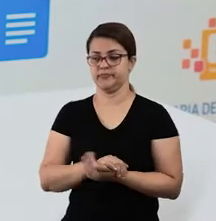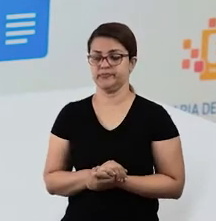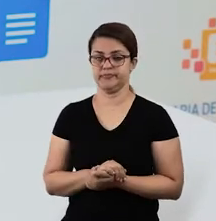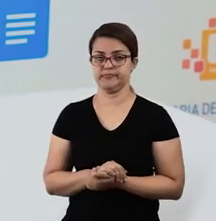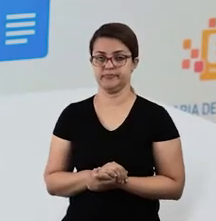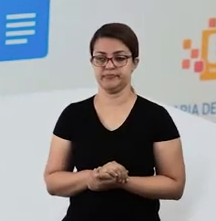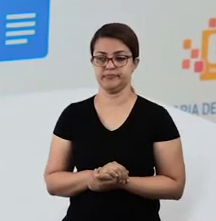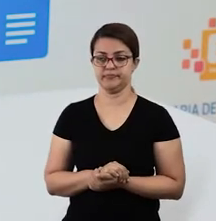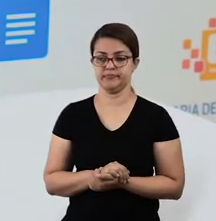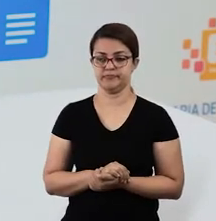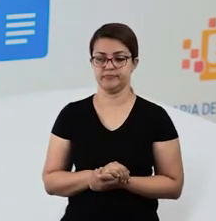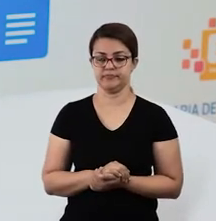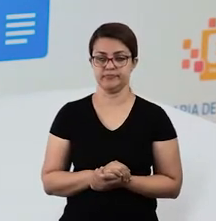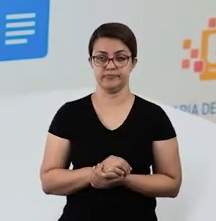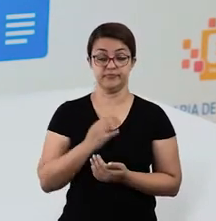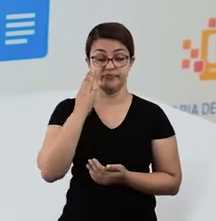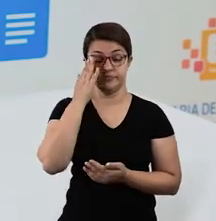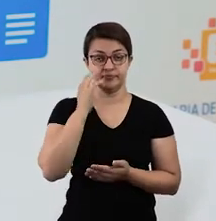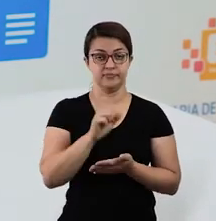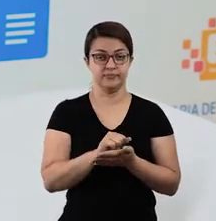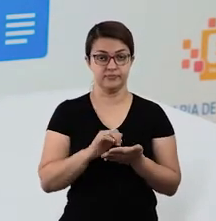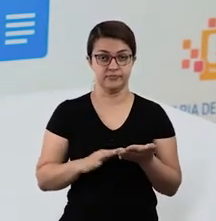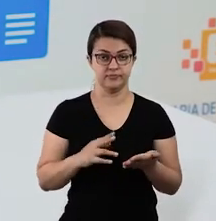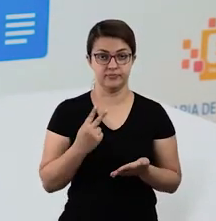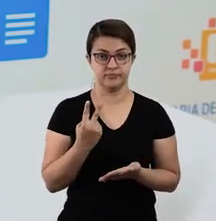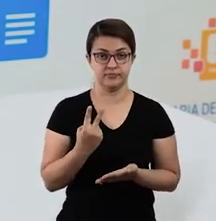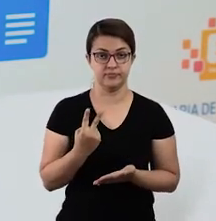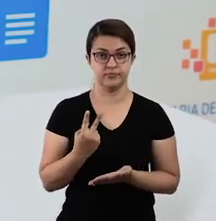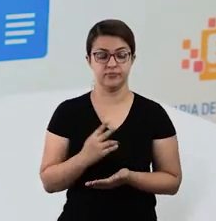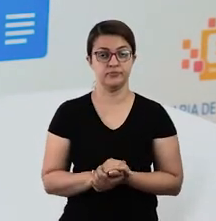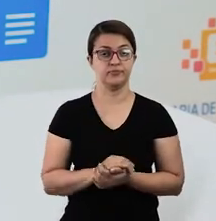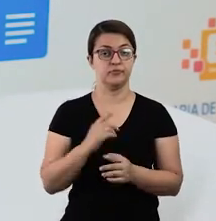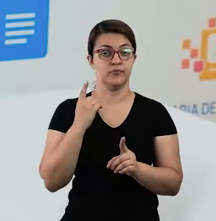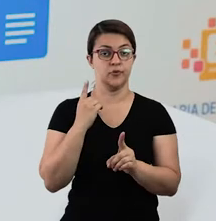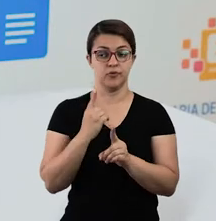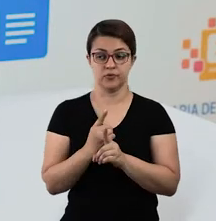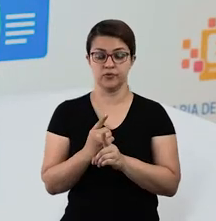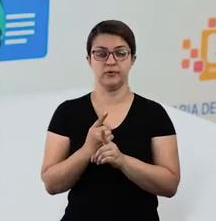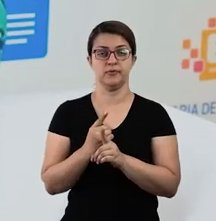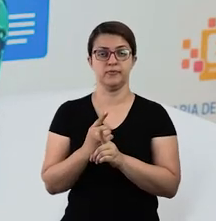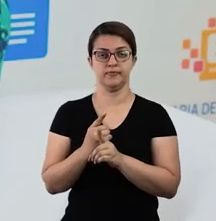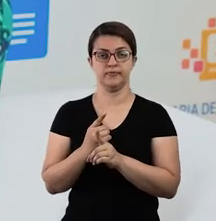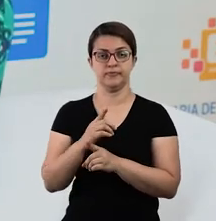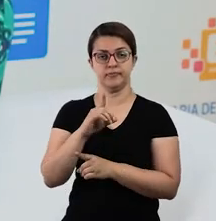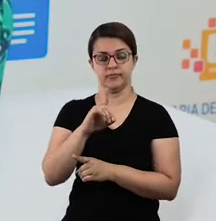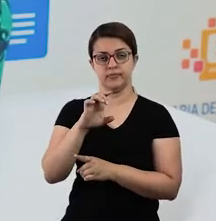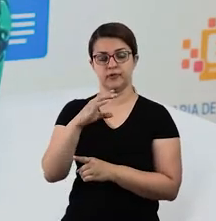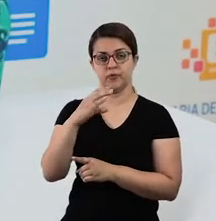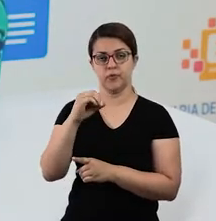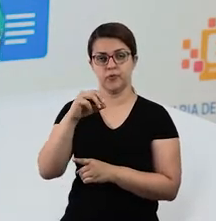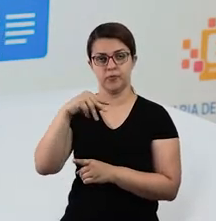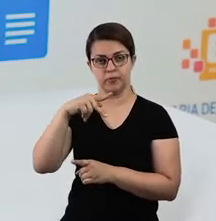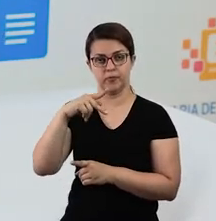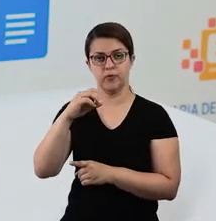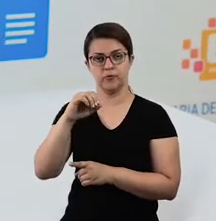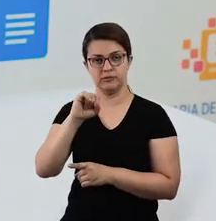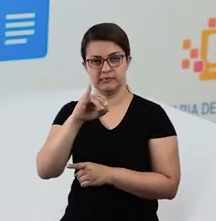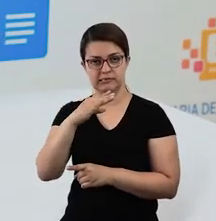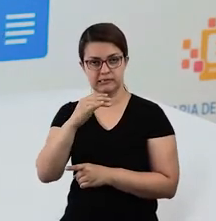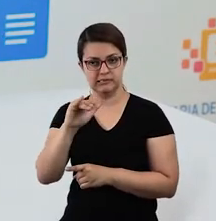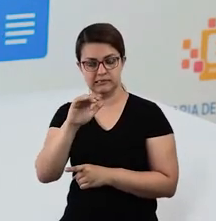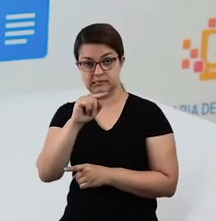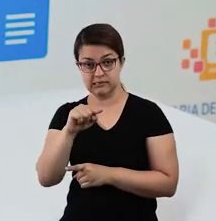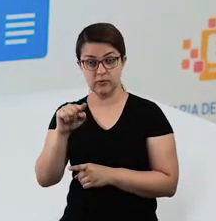composto. Na atividade 2, você vai encontrar a decomposição. Marque com o X